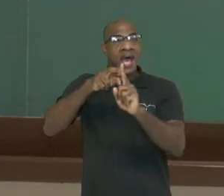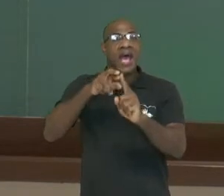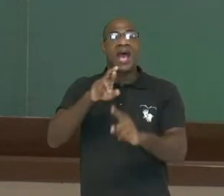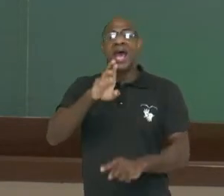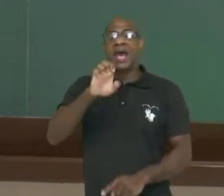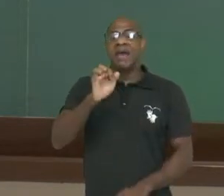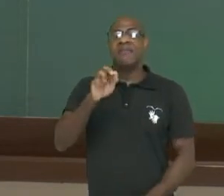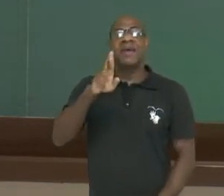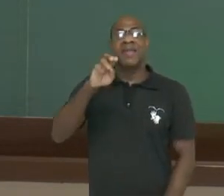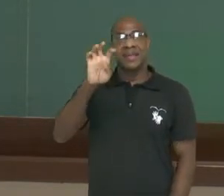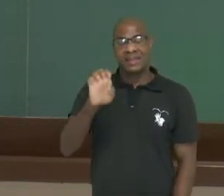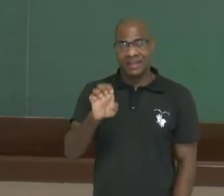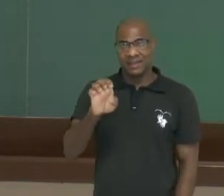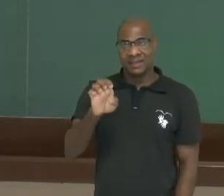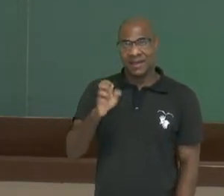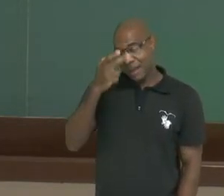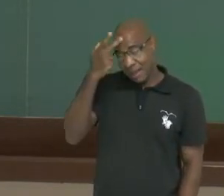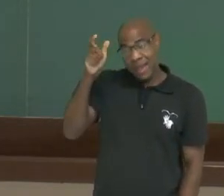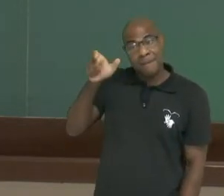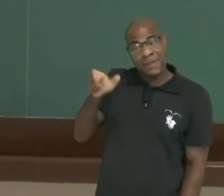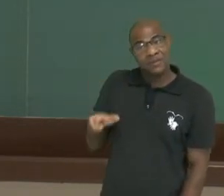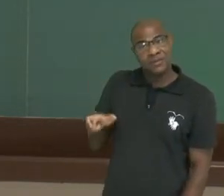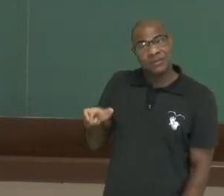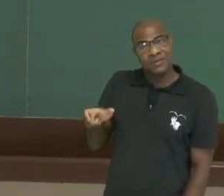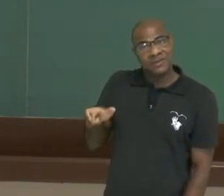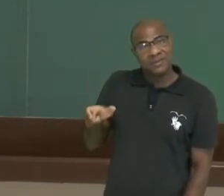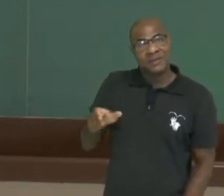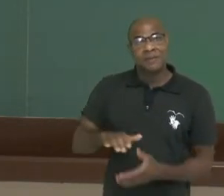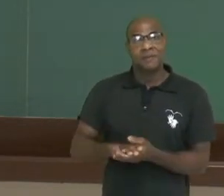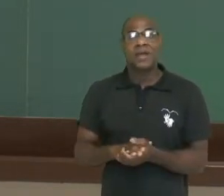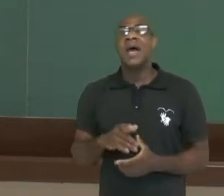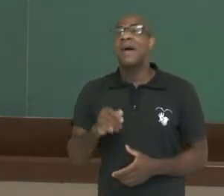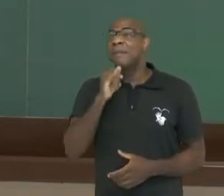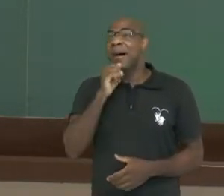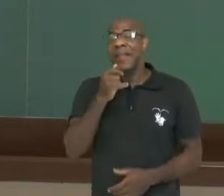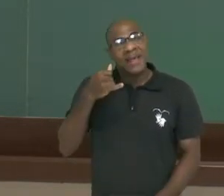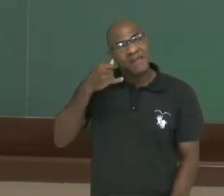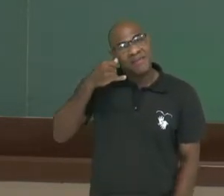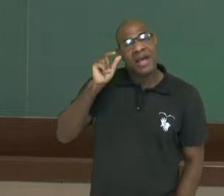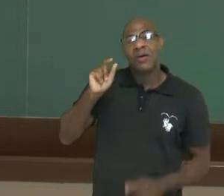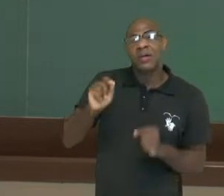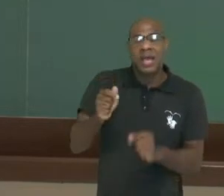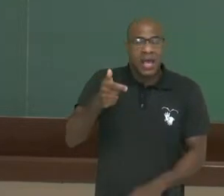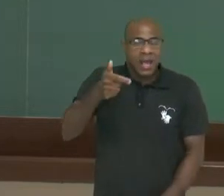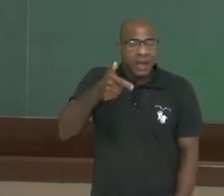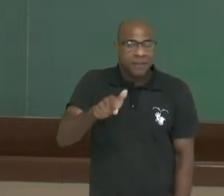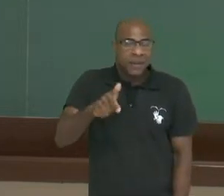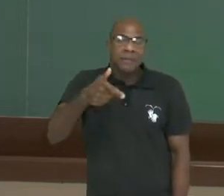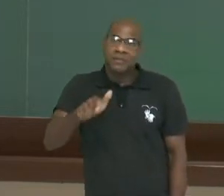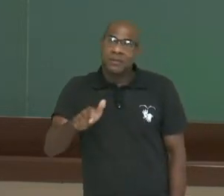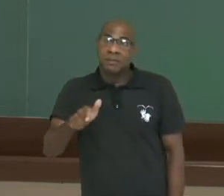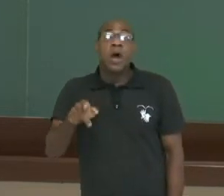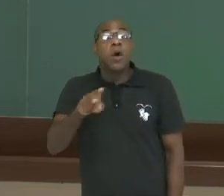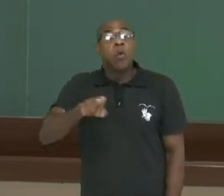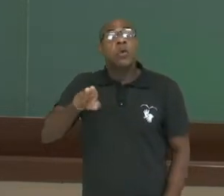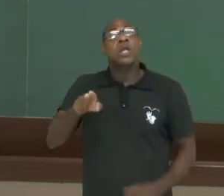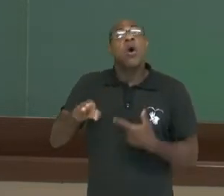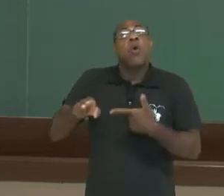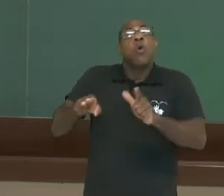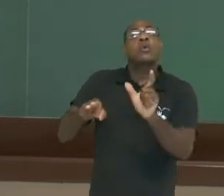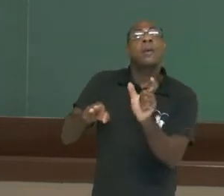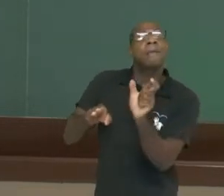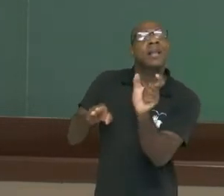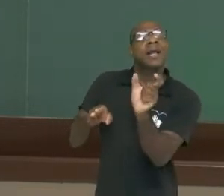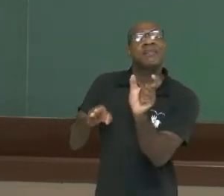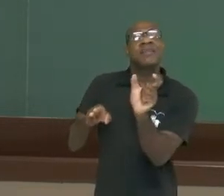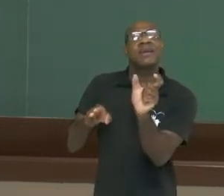Então, observem só. Numa fala, para evitar a repetição, eu utilizo outros termos no lugar para fazer